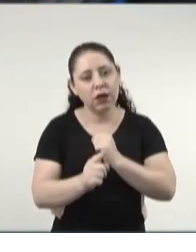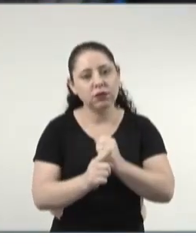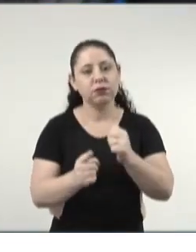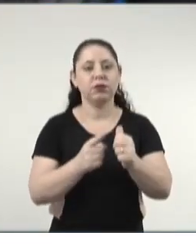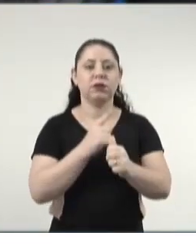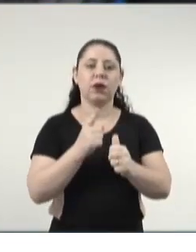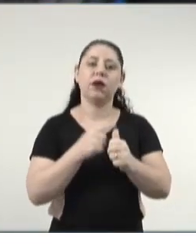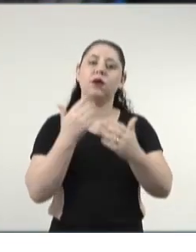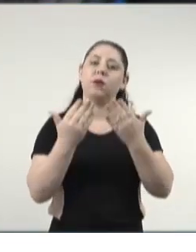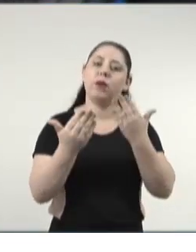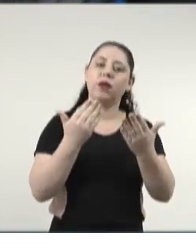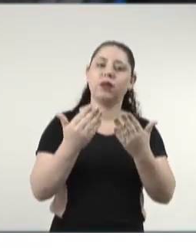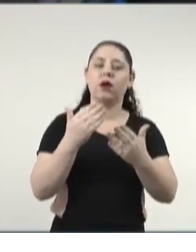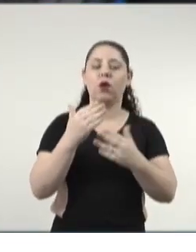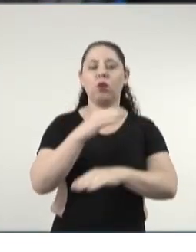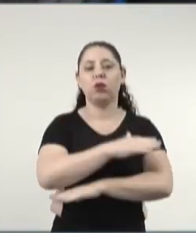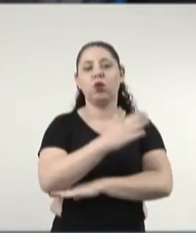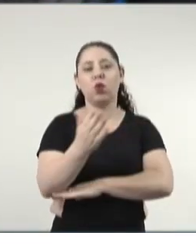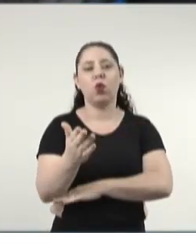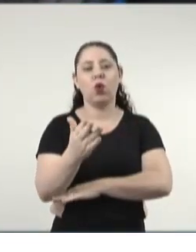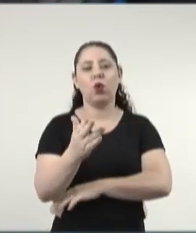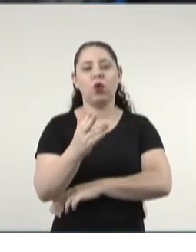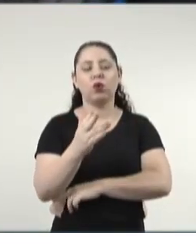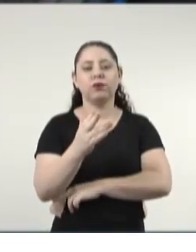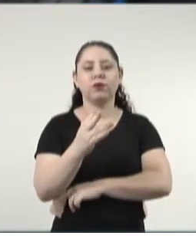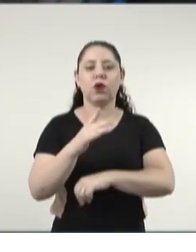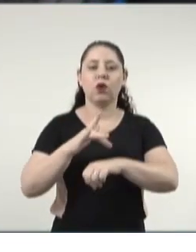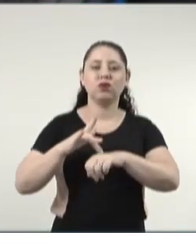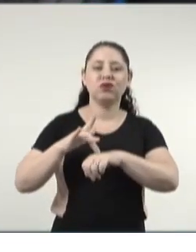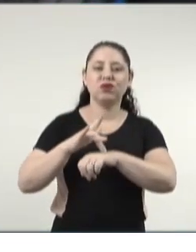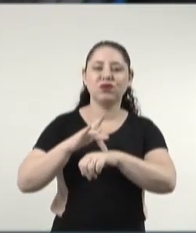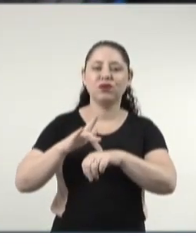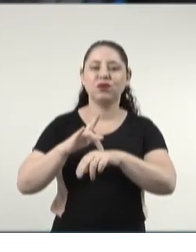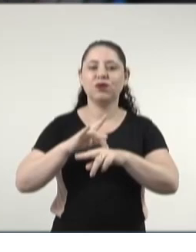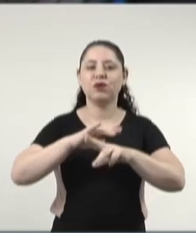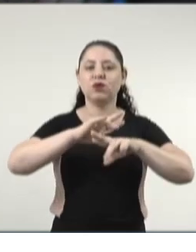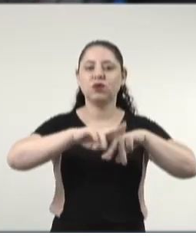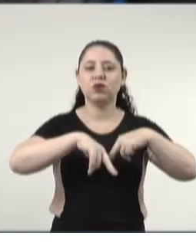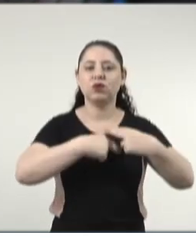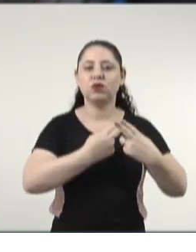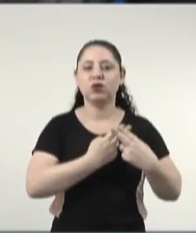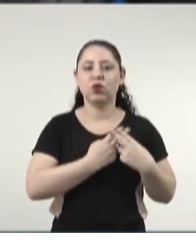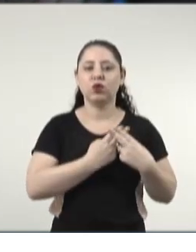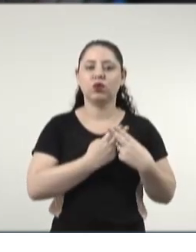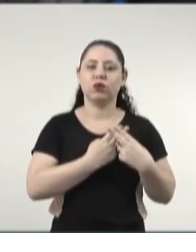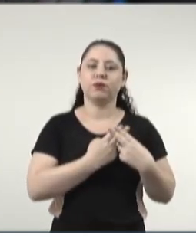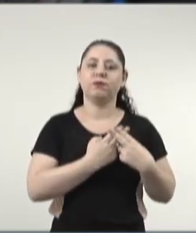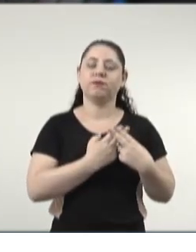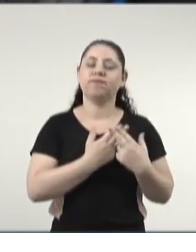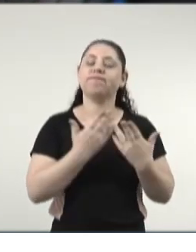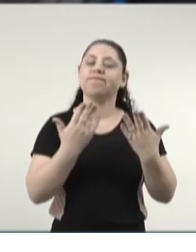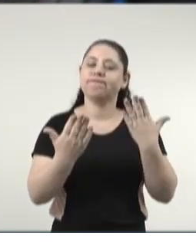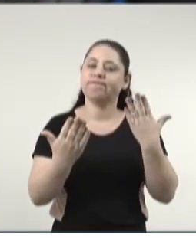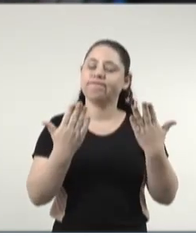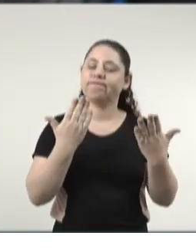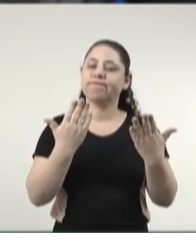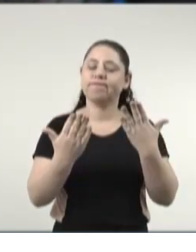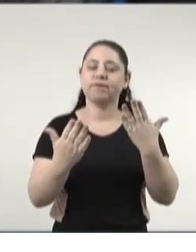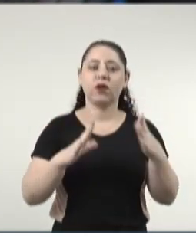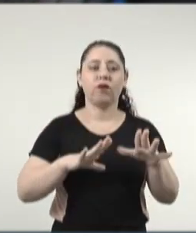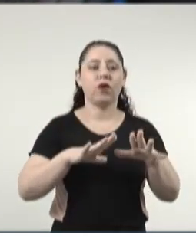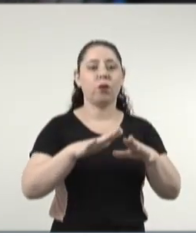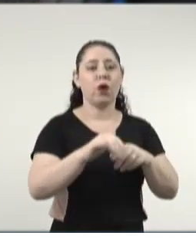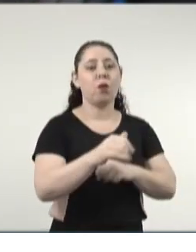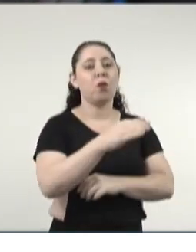plantão psicológico e tal. A questão do luto é hoje um tema muito importante na formação do psicólogo, disciplina